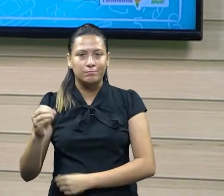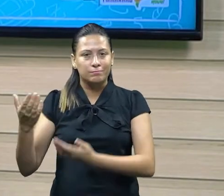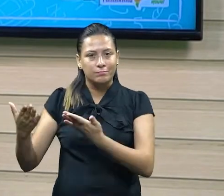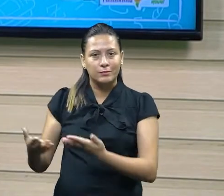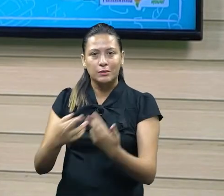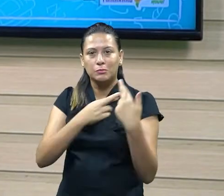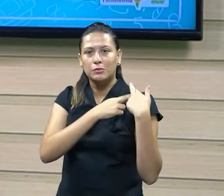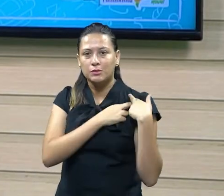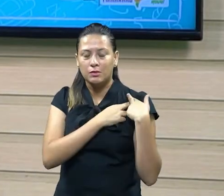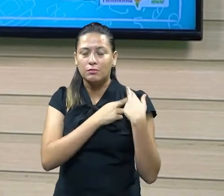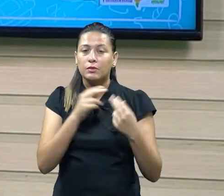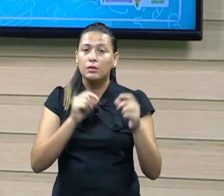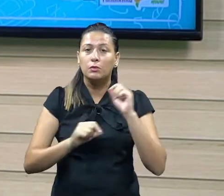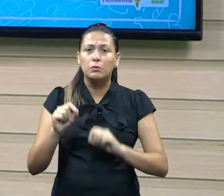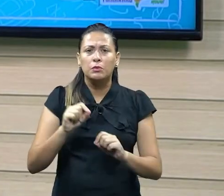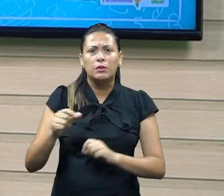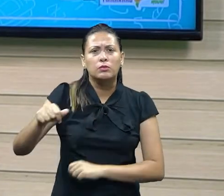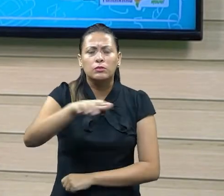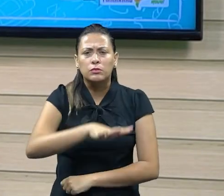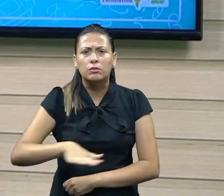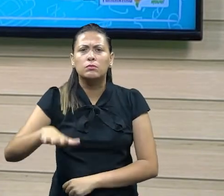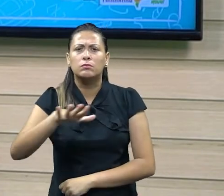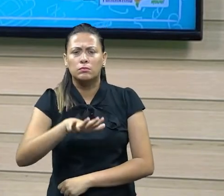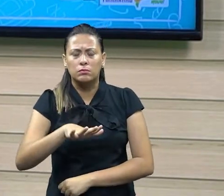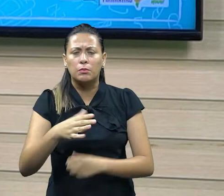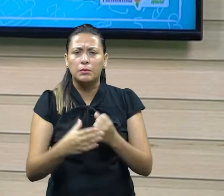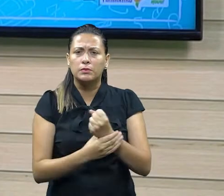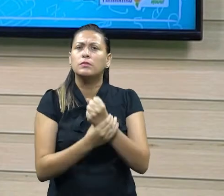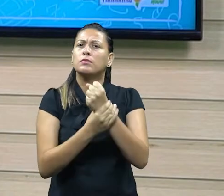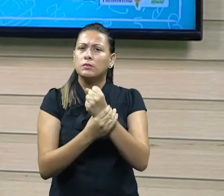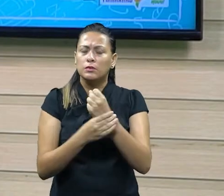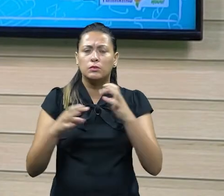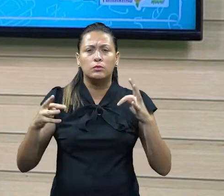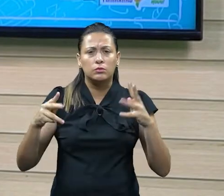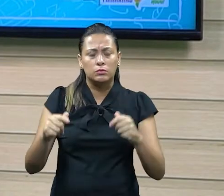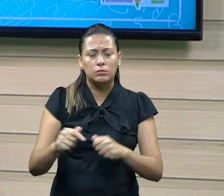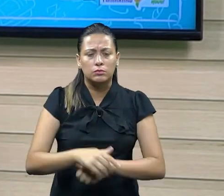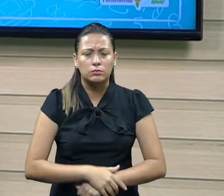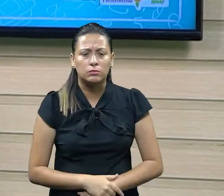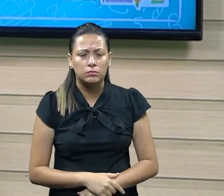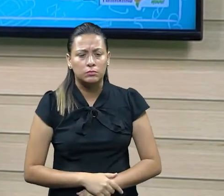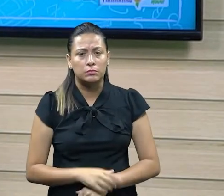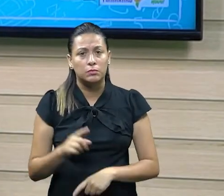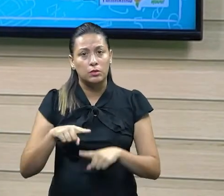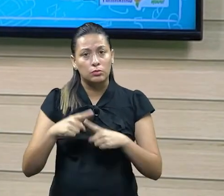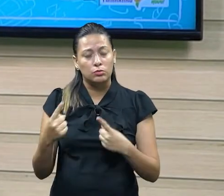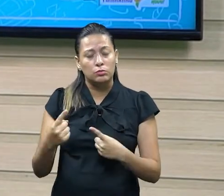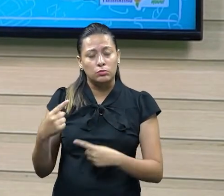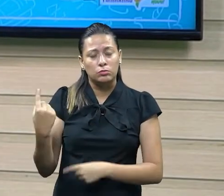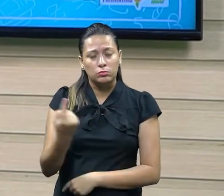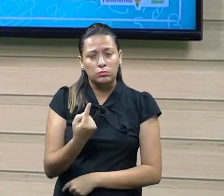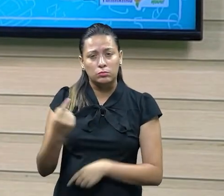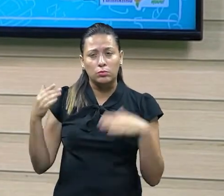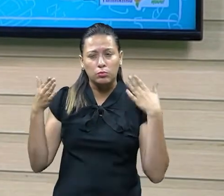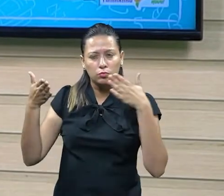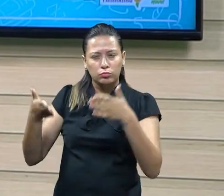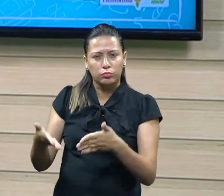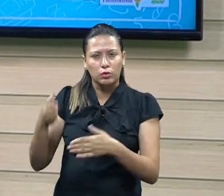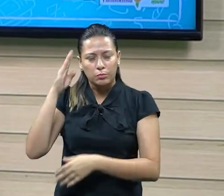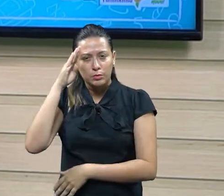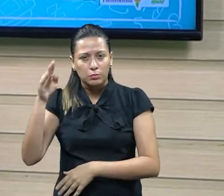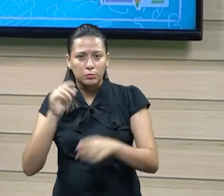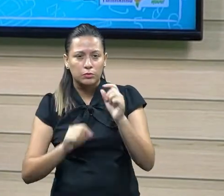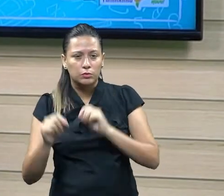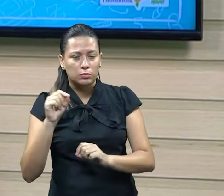forma geral, tá? Segurança de um modo geral. Aqui nós vamos nos ater principalmente ao risco